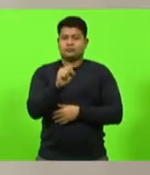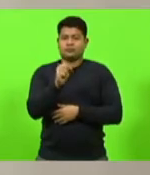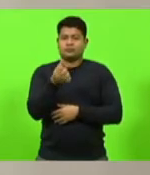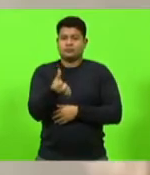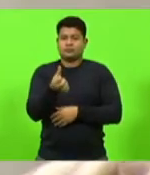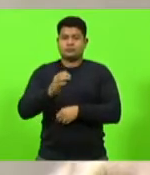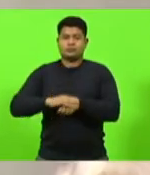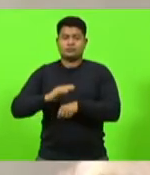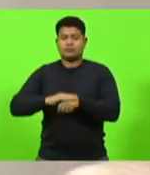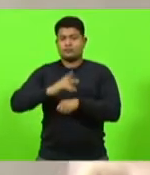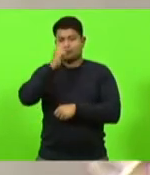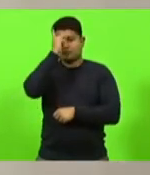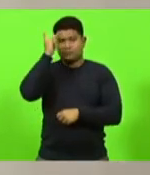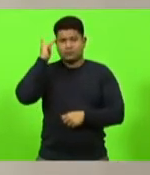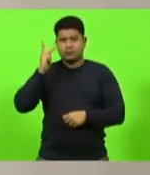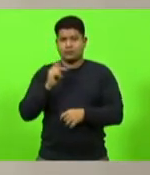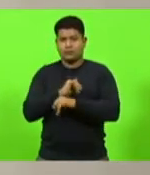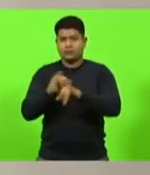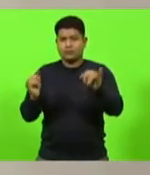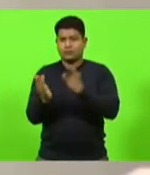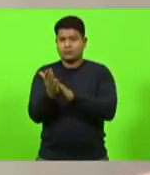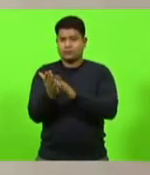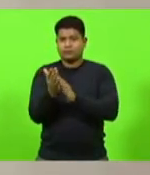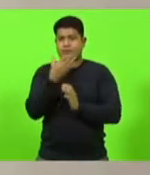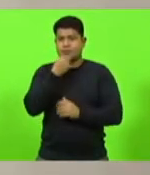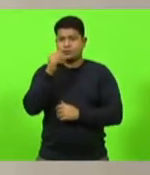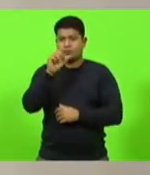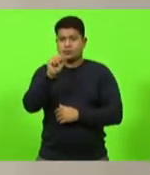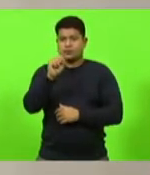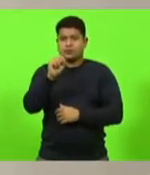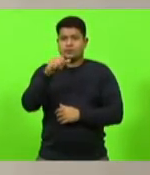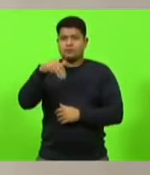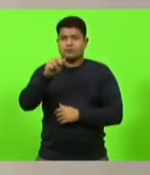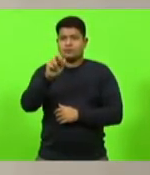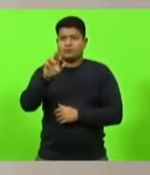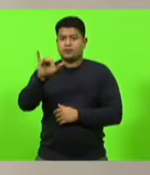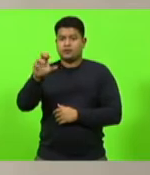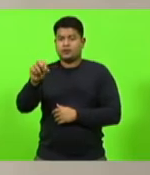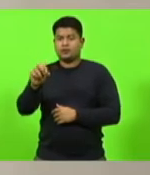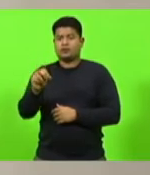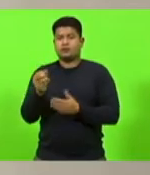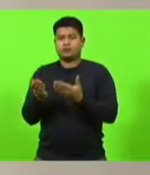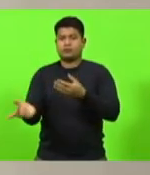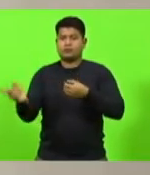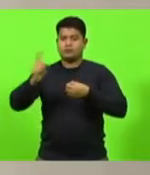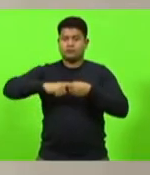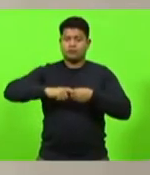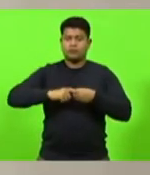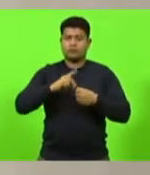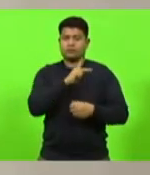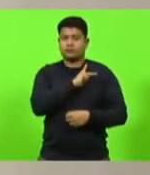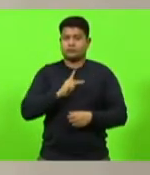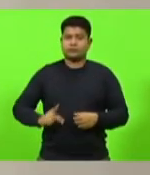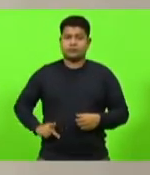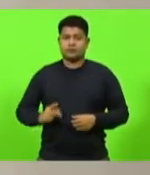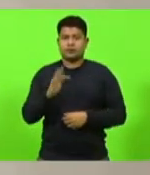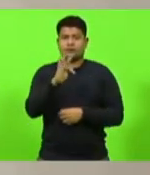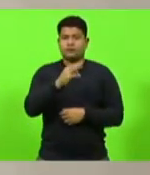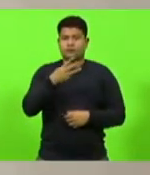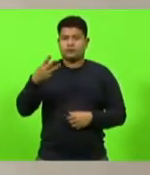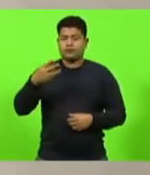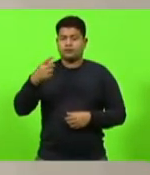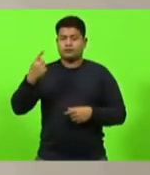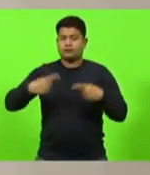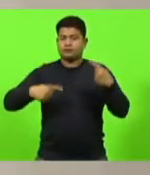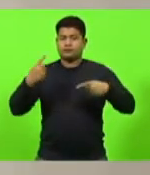autor deputada Paulinha, manifestando aplausos ao senhor Mário César de Aguiar pela recondução ao cargo de presidente da Fiesc. Em discussão. Não